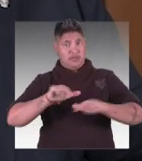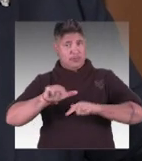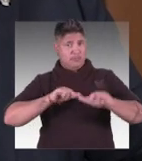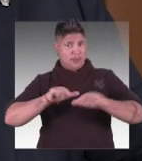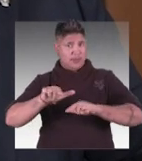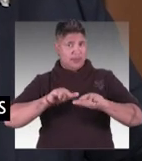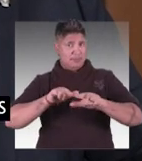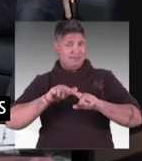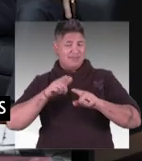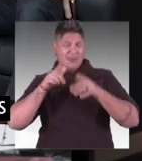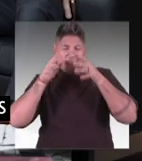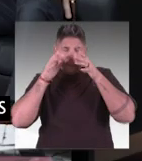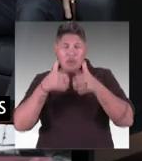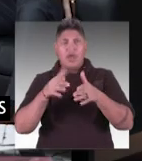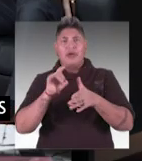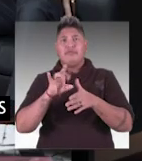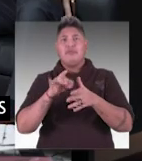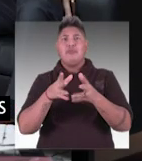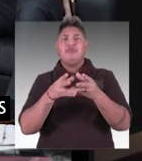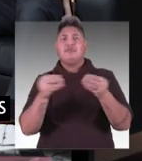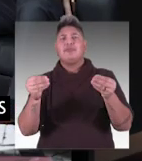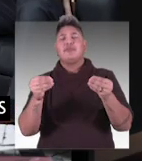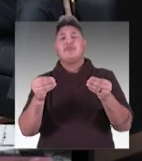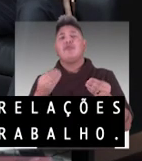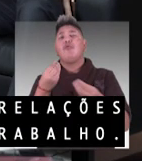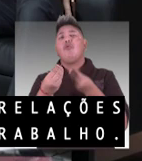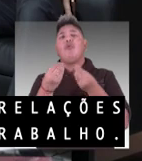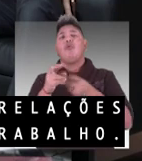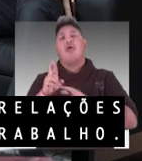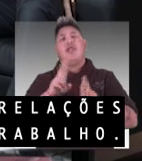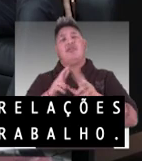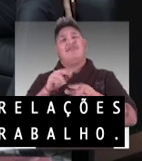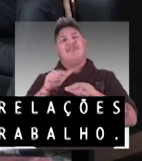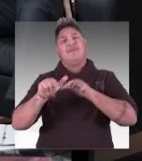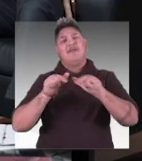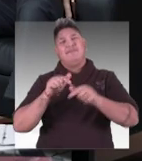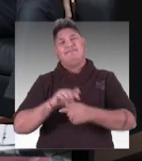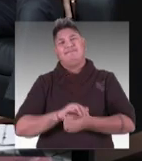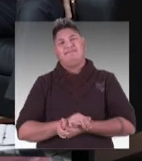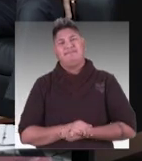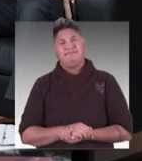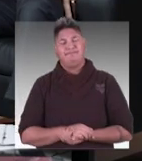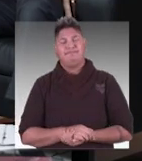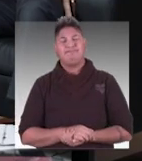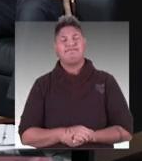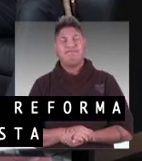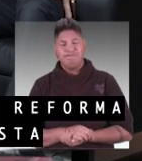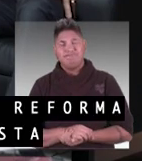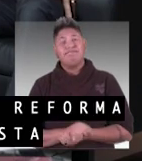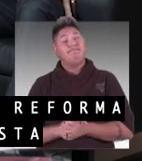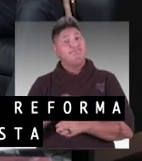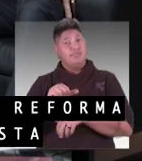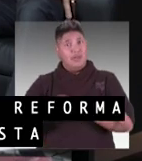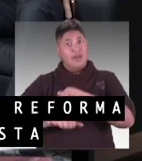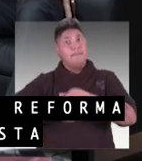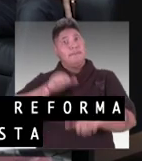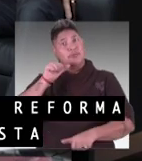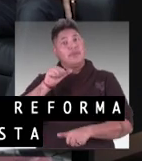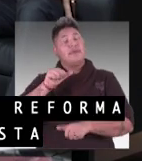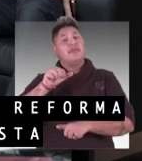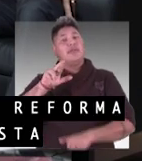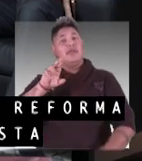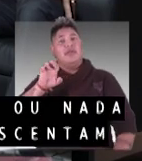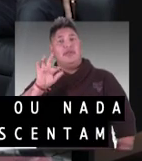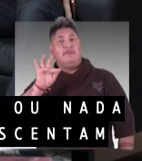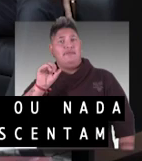trabalhista para focar apenas na precarização das relações de trabalho. As mudanças da reforma